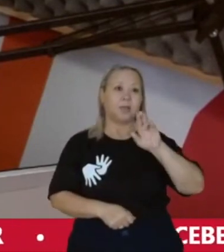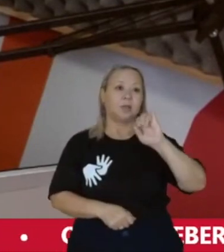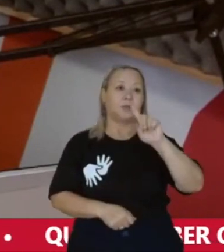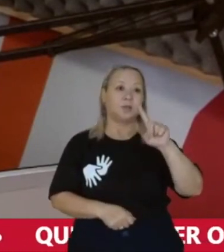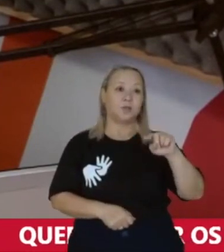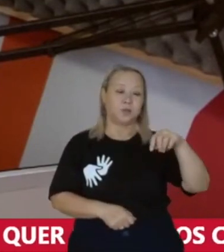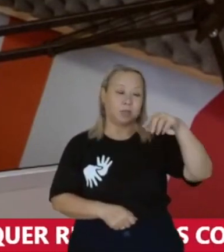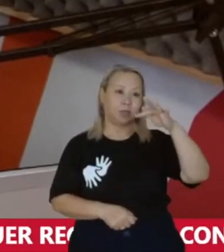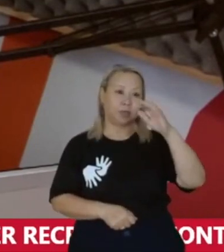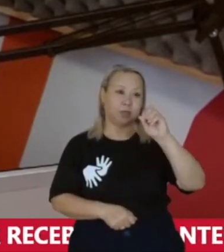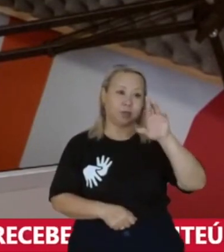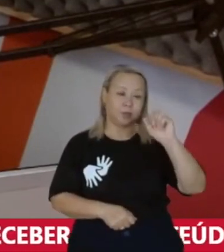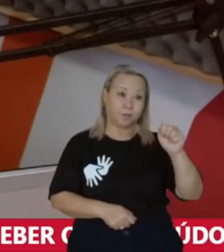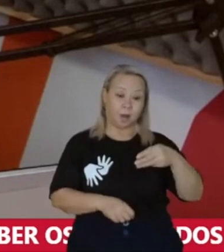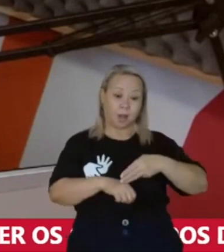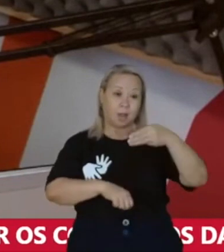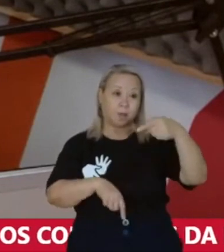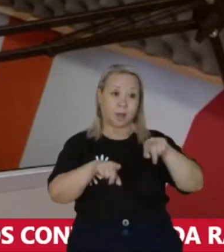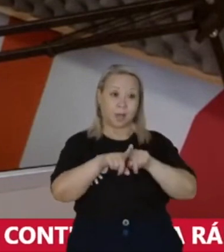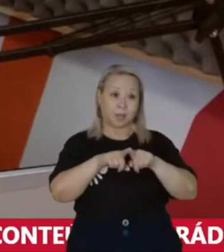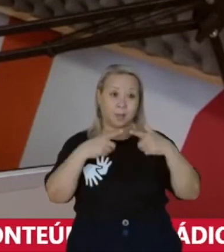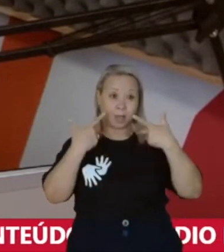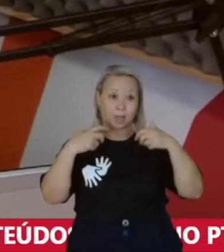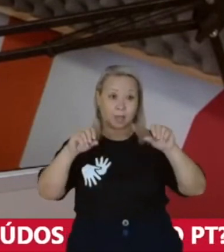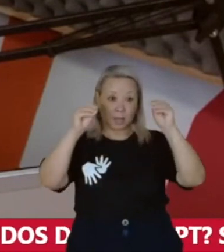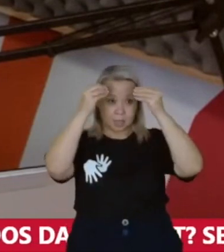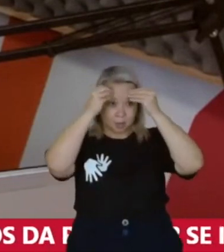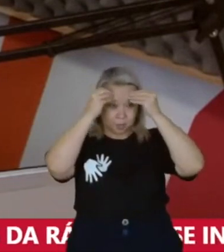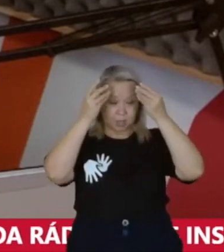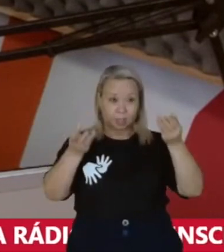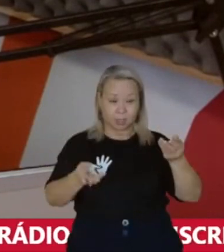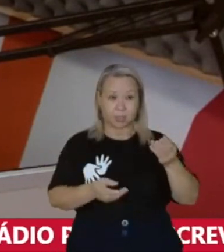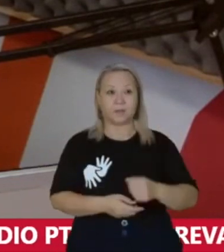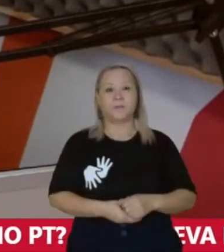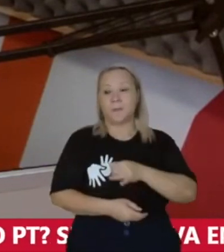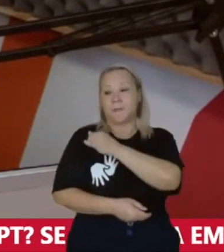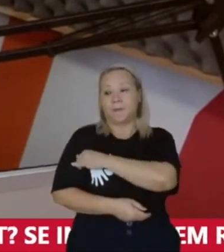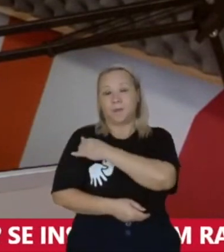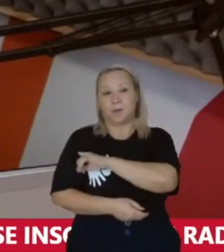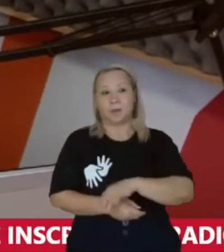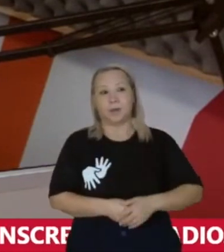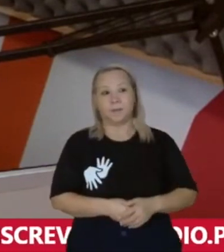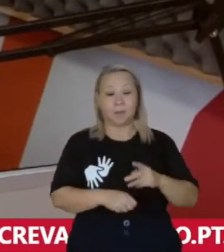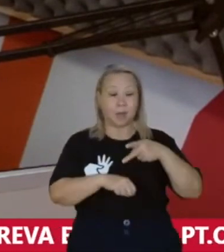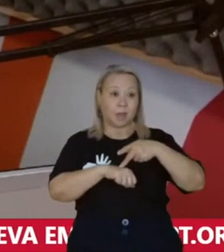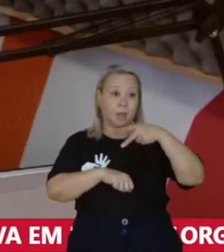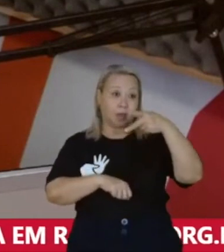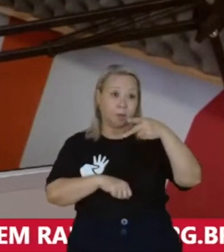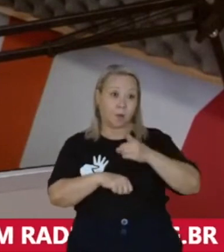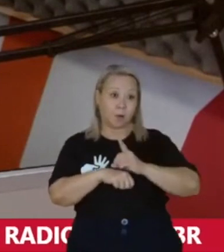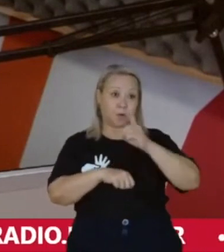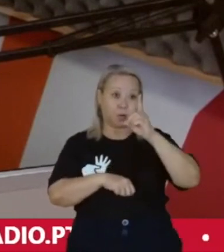pela Universidade Federal do Rio de Janeiro e pós-doutora na mesma área pela Universidade da Califórnia. Em 2020, foi eleita